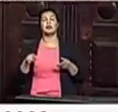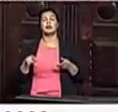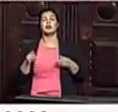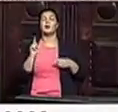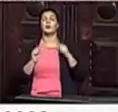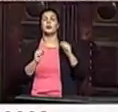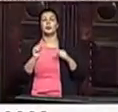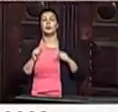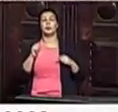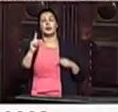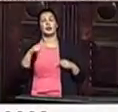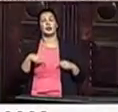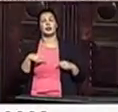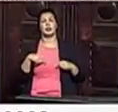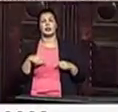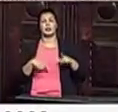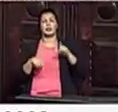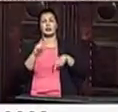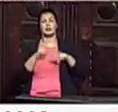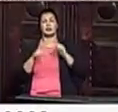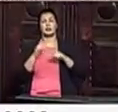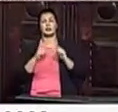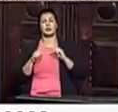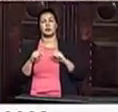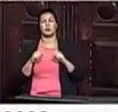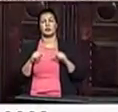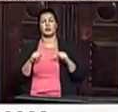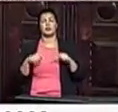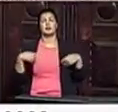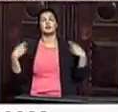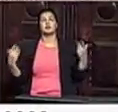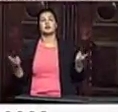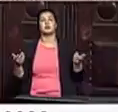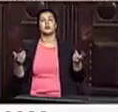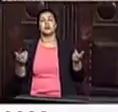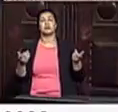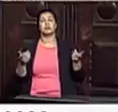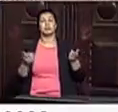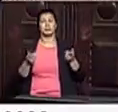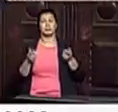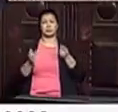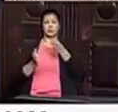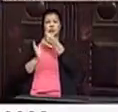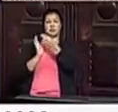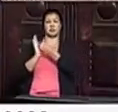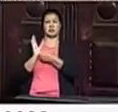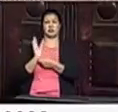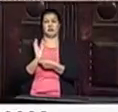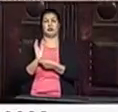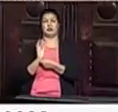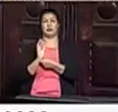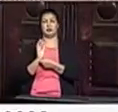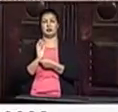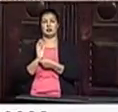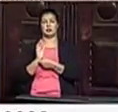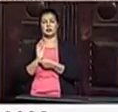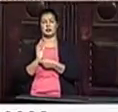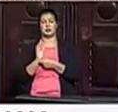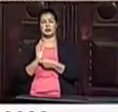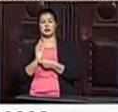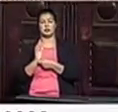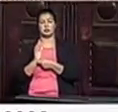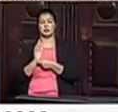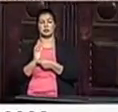é querer esconder em torno de listas, blindar em torno de listas, lideranças partidárias desgastadas.